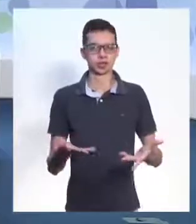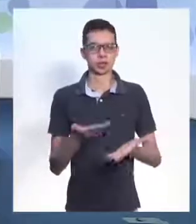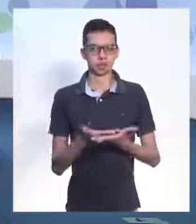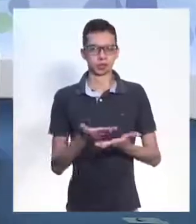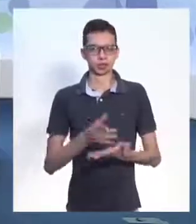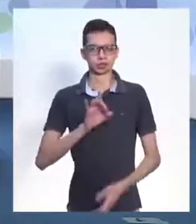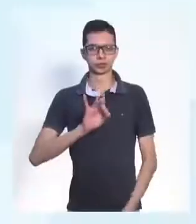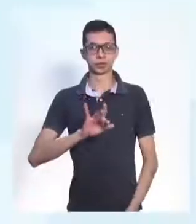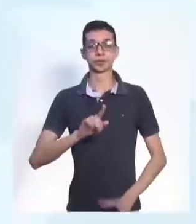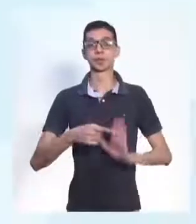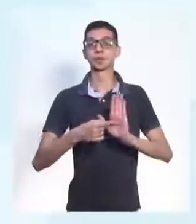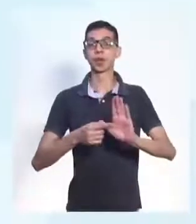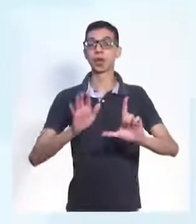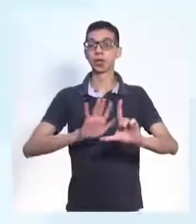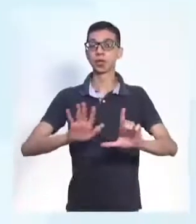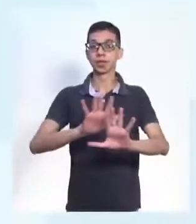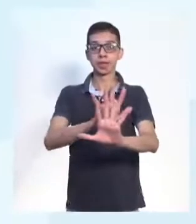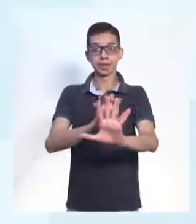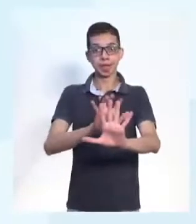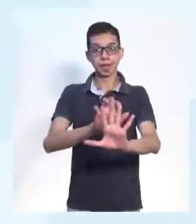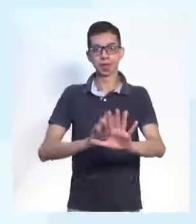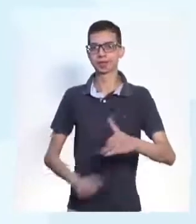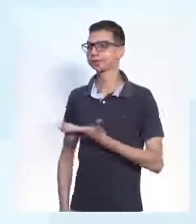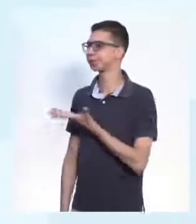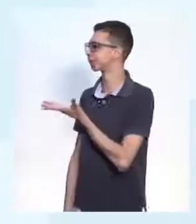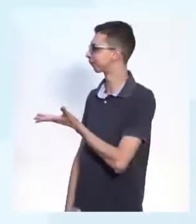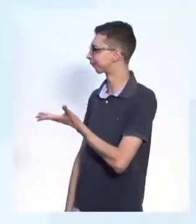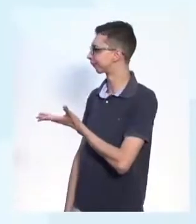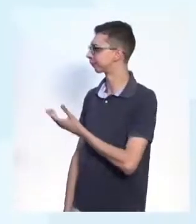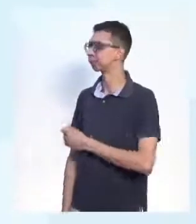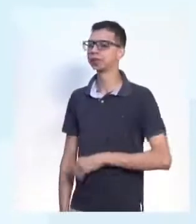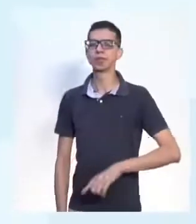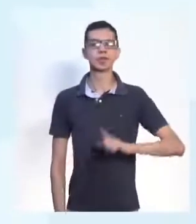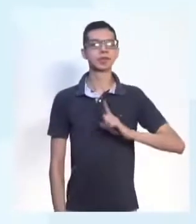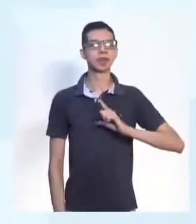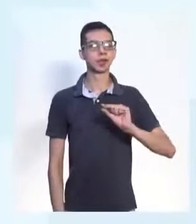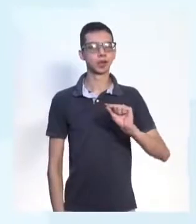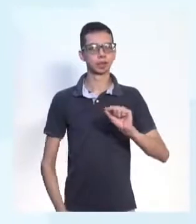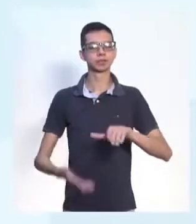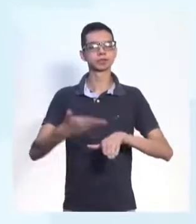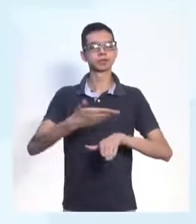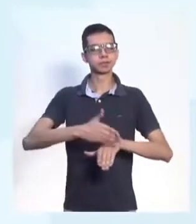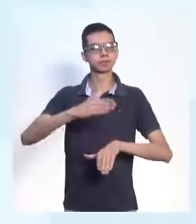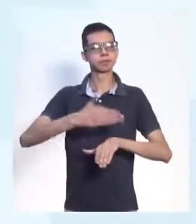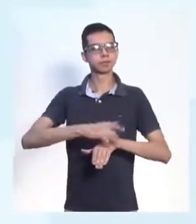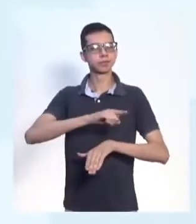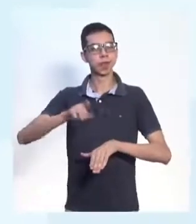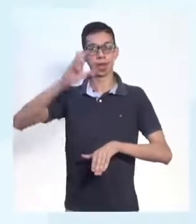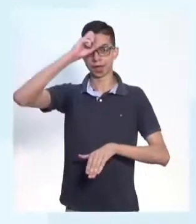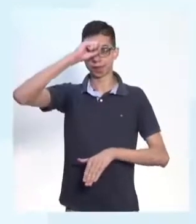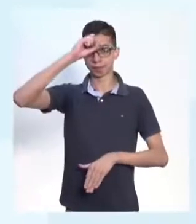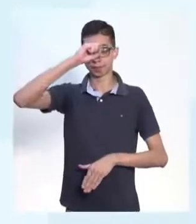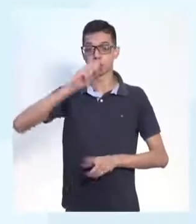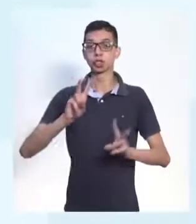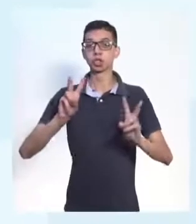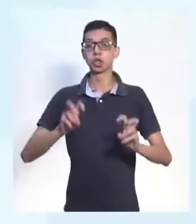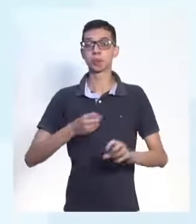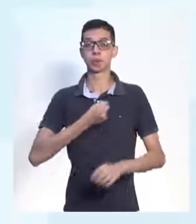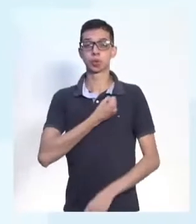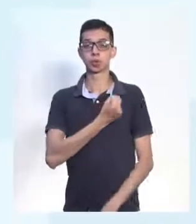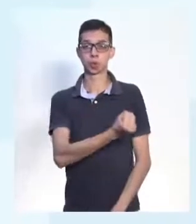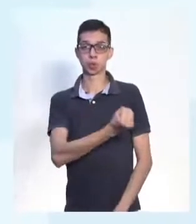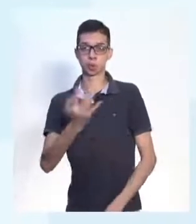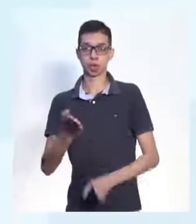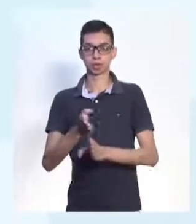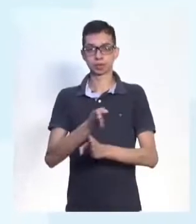na tela para eles, diretor, o QR Code? Então, a aula de hoje nós trabalhamos essa habilidade da questão dos números inteiros. Coloquem lá o que vocês